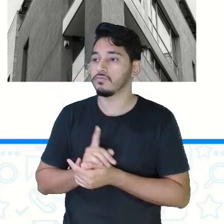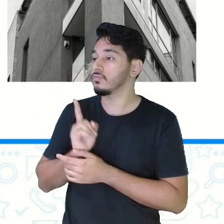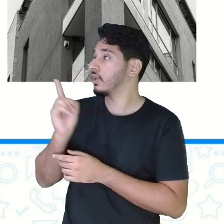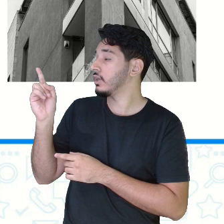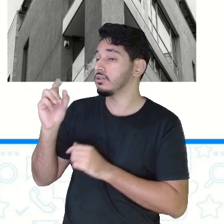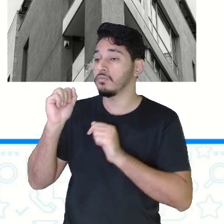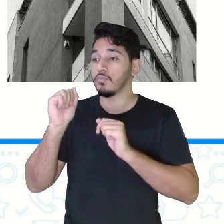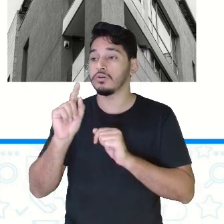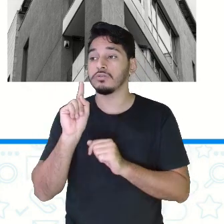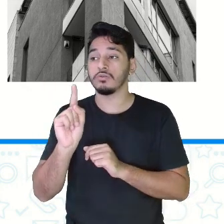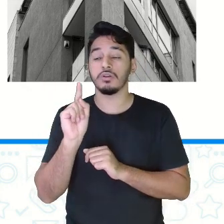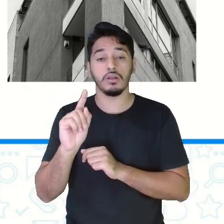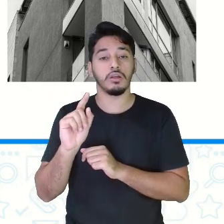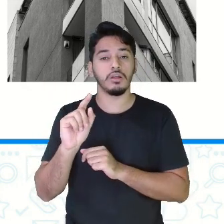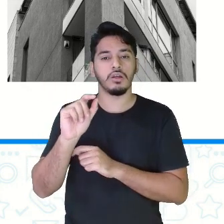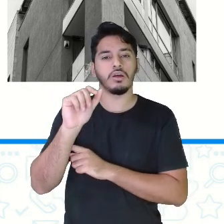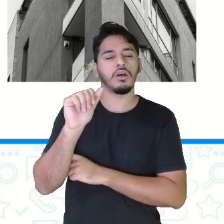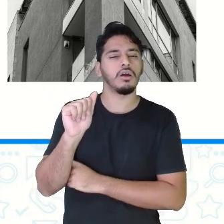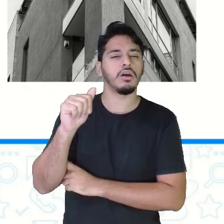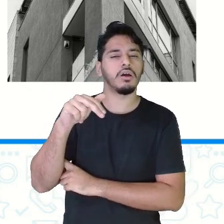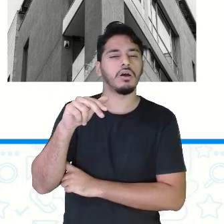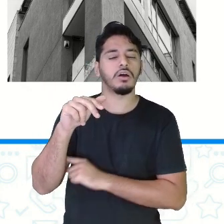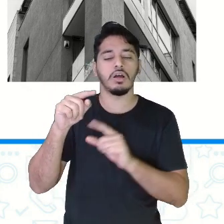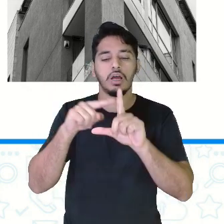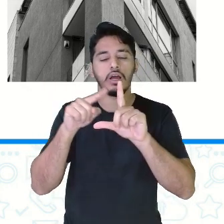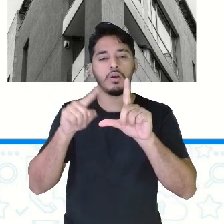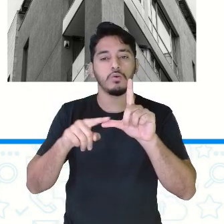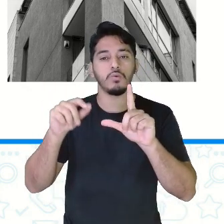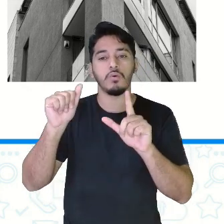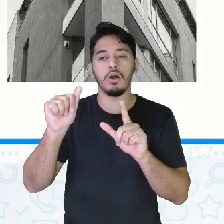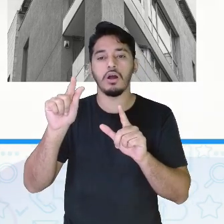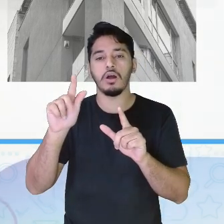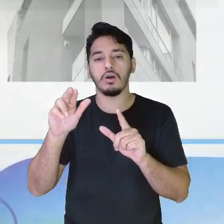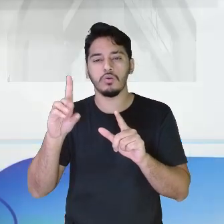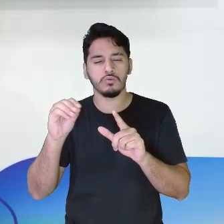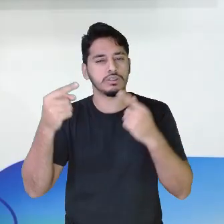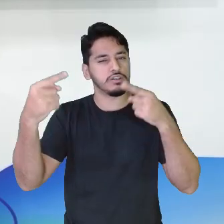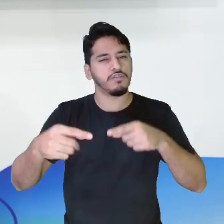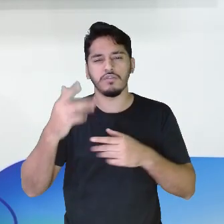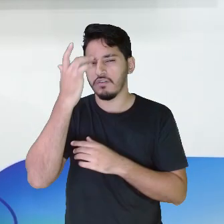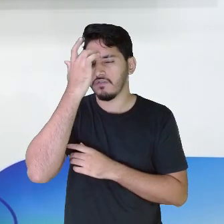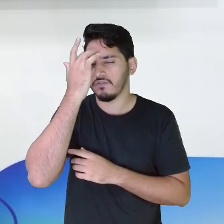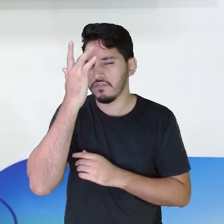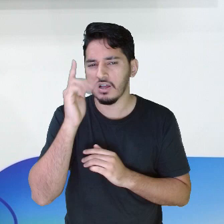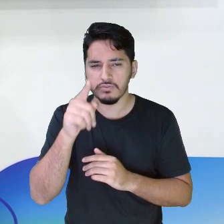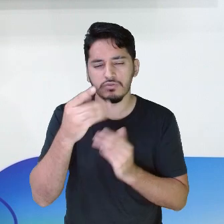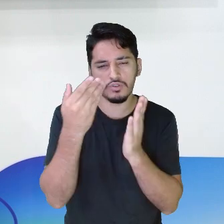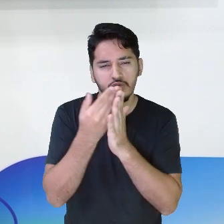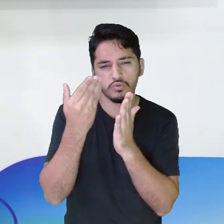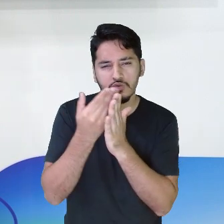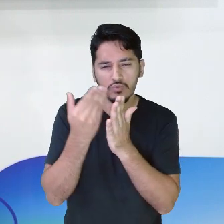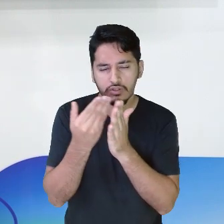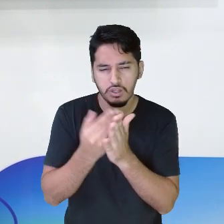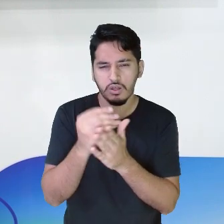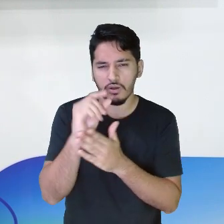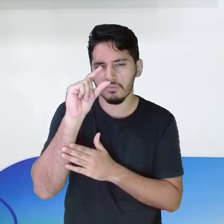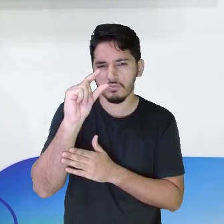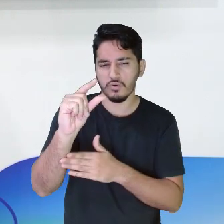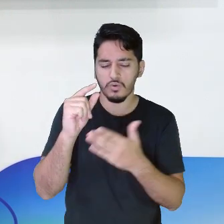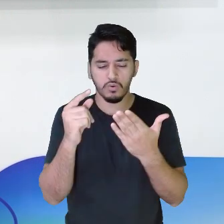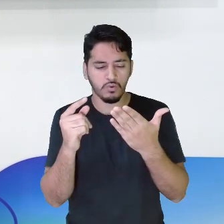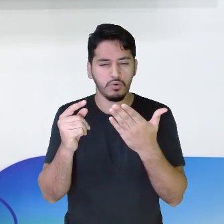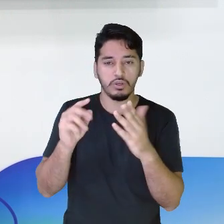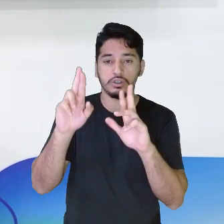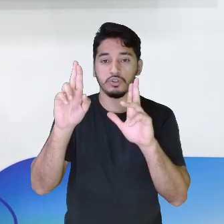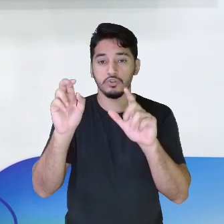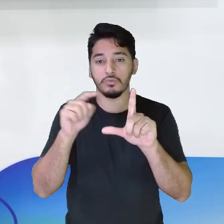ser chamado de ângulo agudo. Desafio fácil para vocês estudarem um pouco mais sobre a